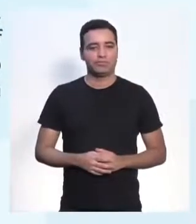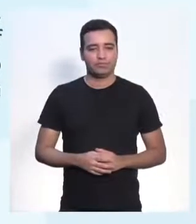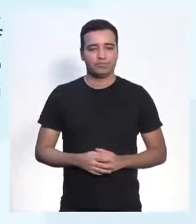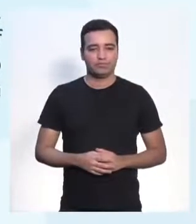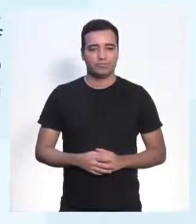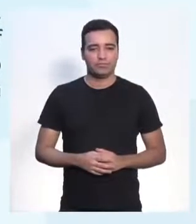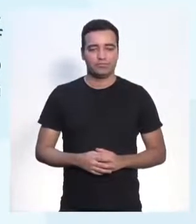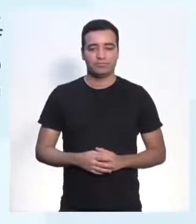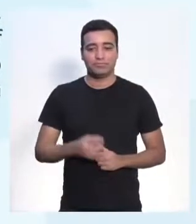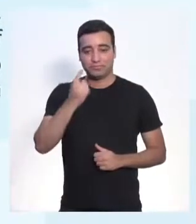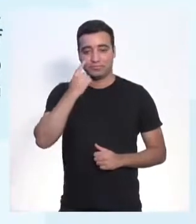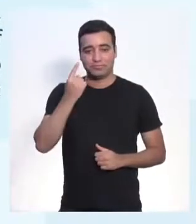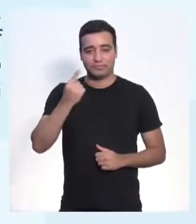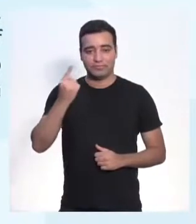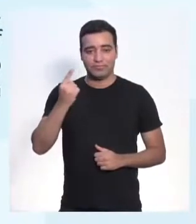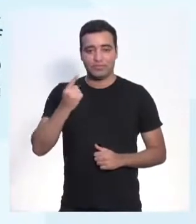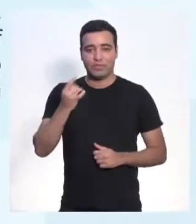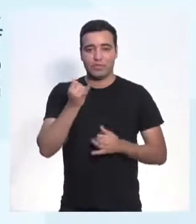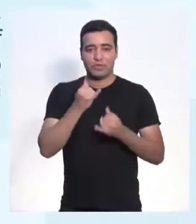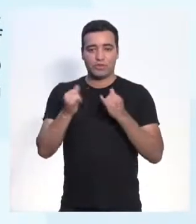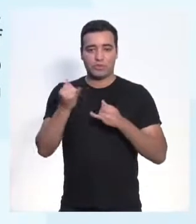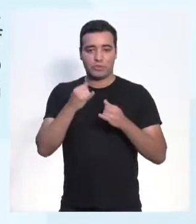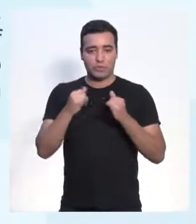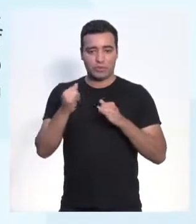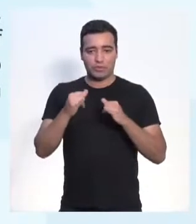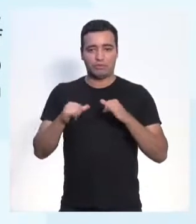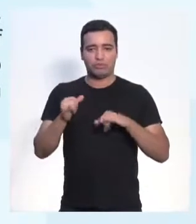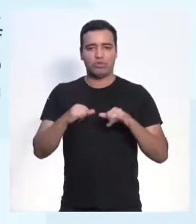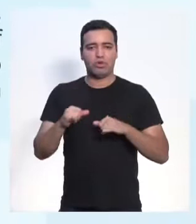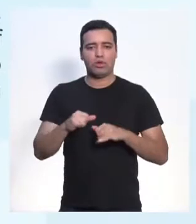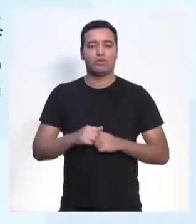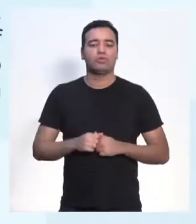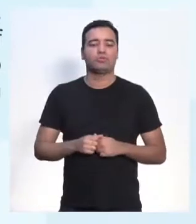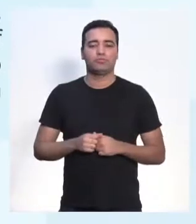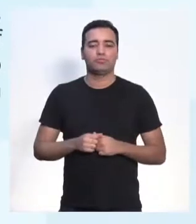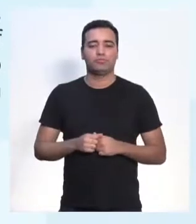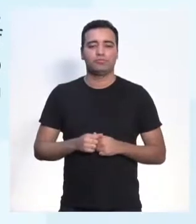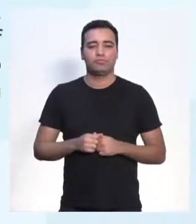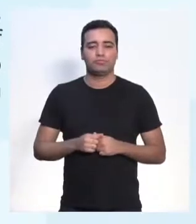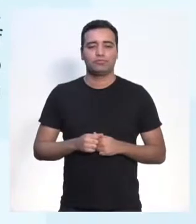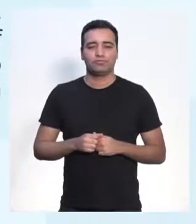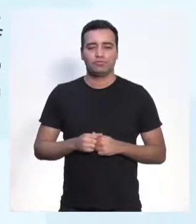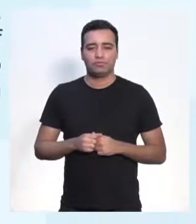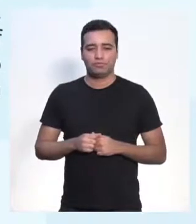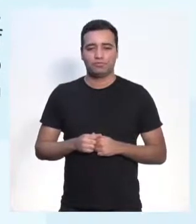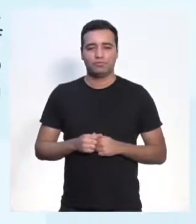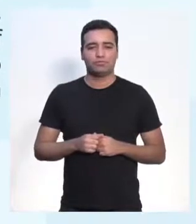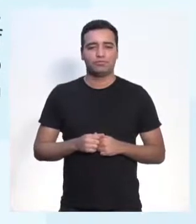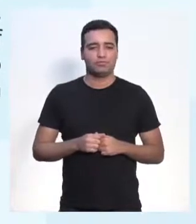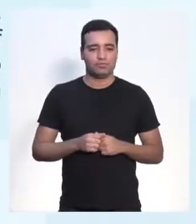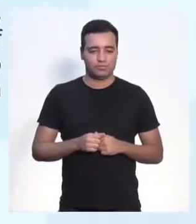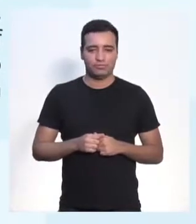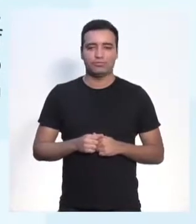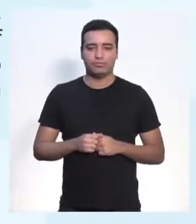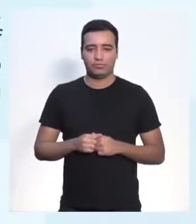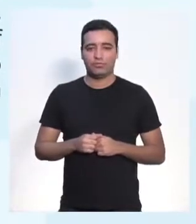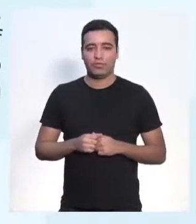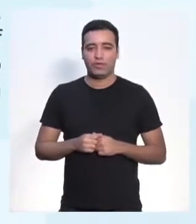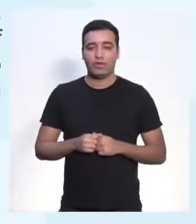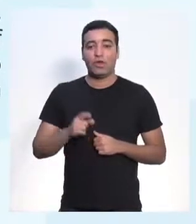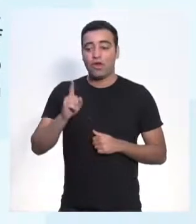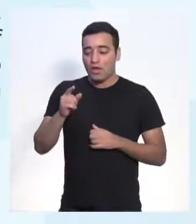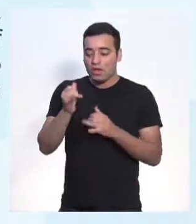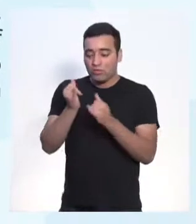Chemical energy. Energia química. Is the energy restored in the bounds of atoms and molecules. É